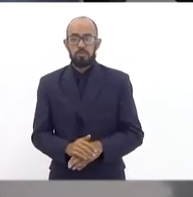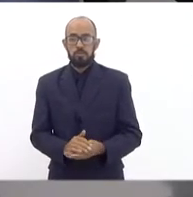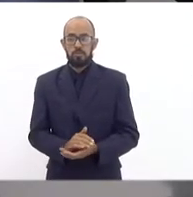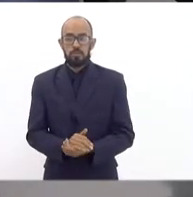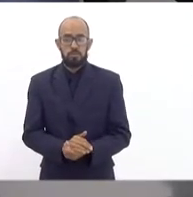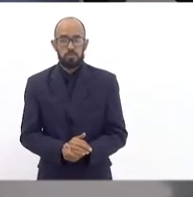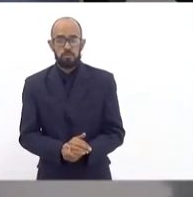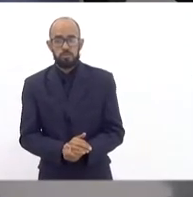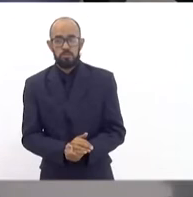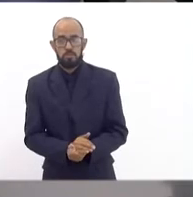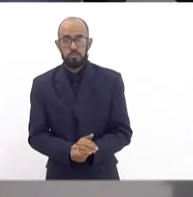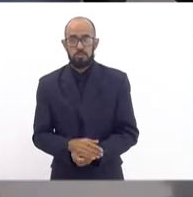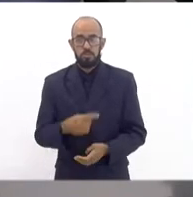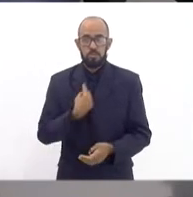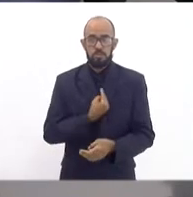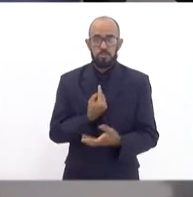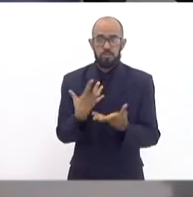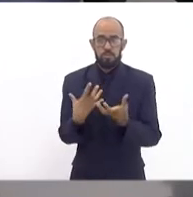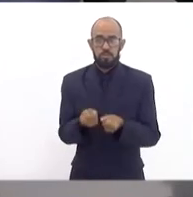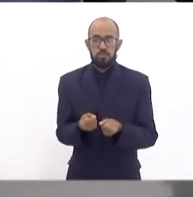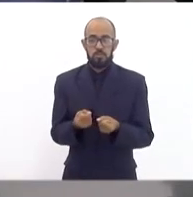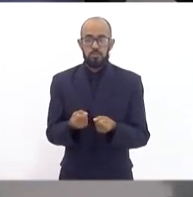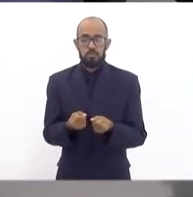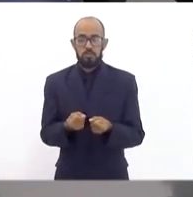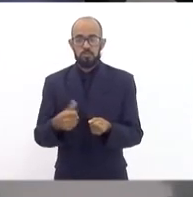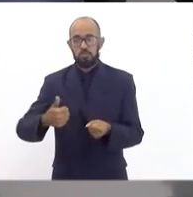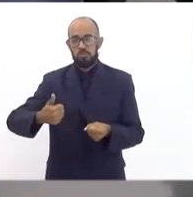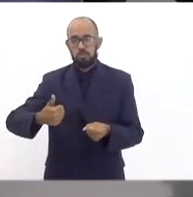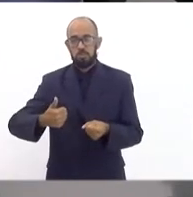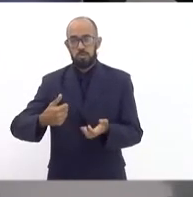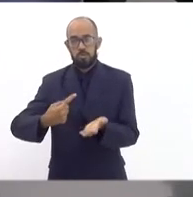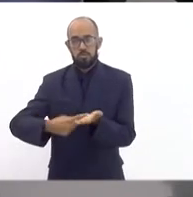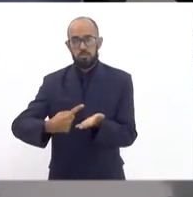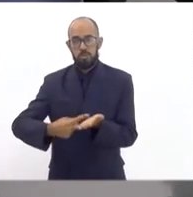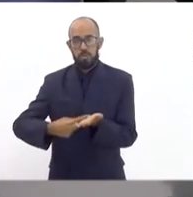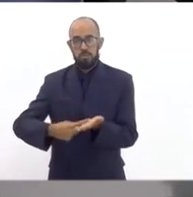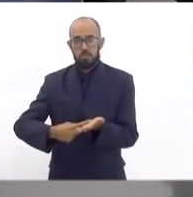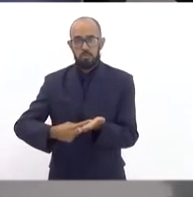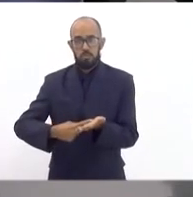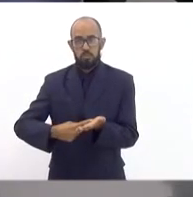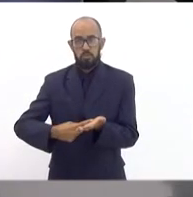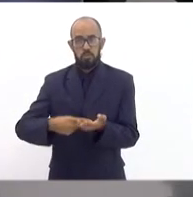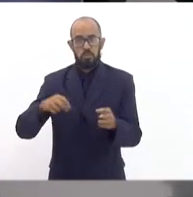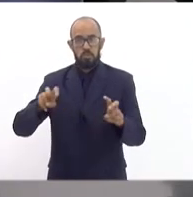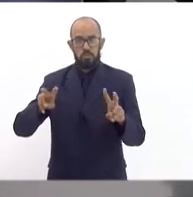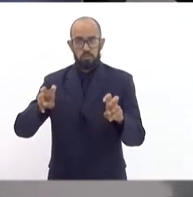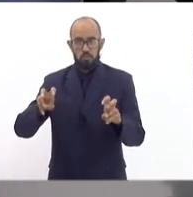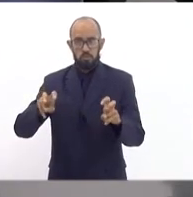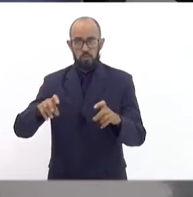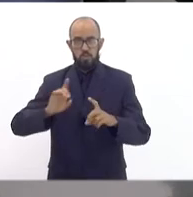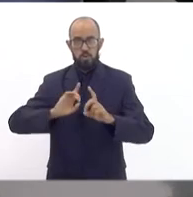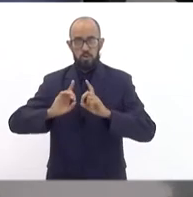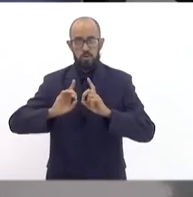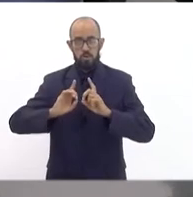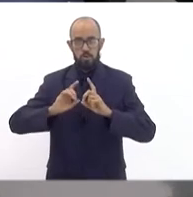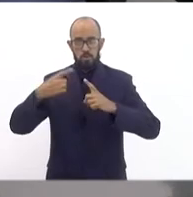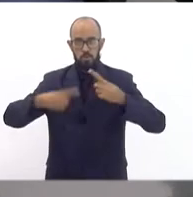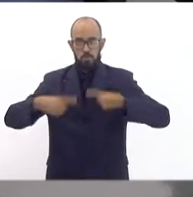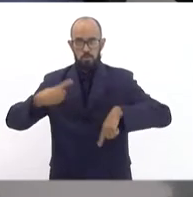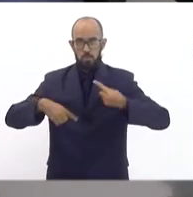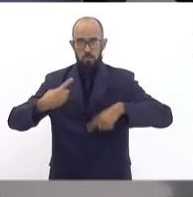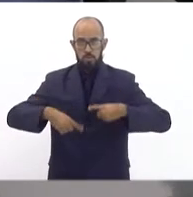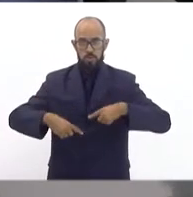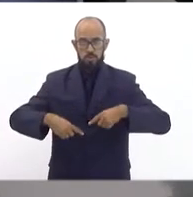recebemos o 11º termo aditivo e, no que tange à Câmara de Política Econômica Tarifária, o que nós fizemos